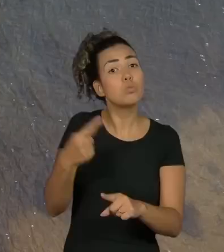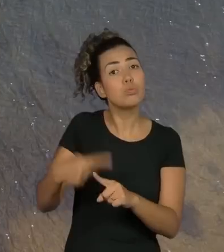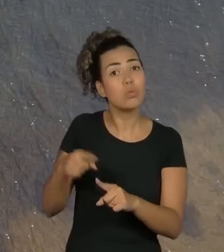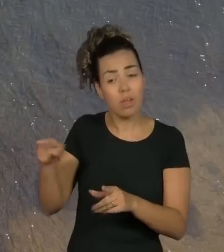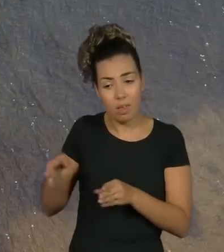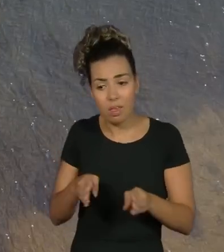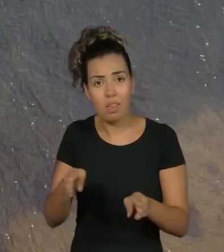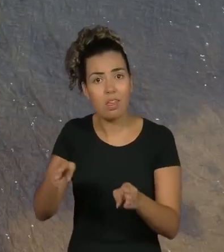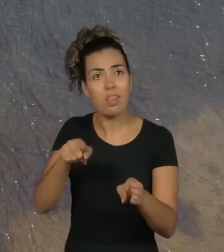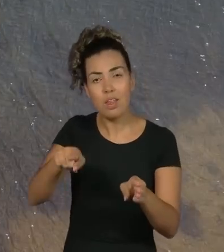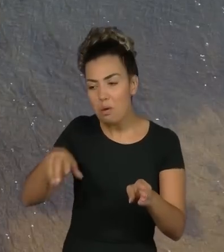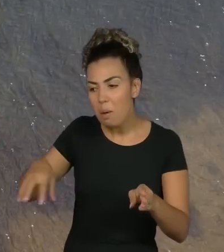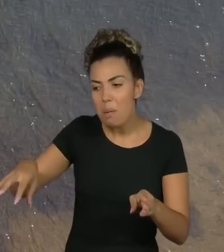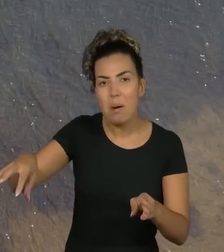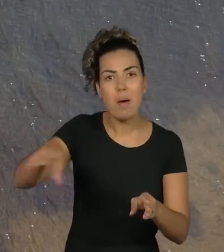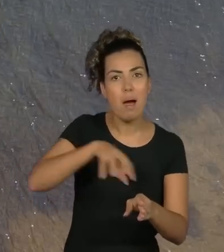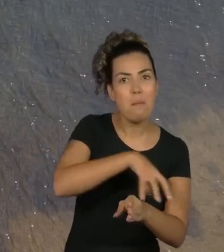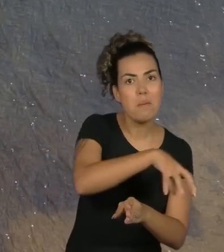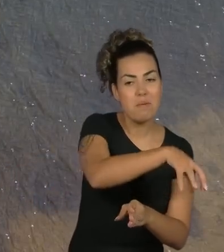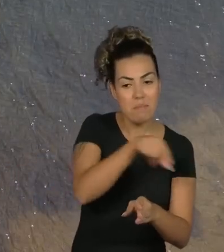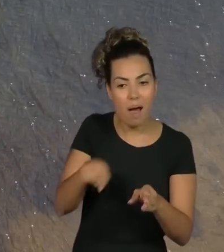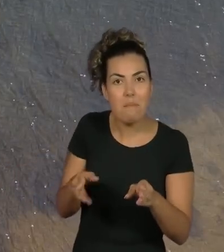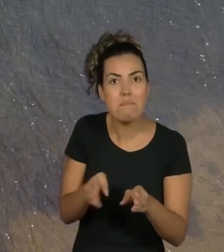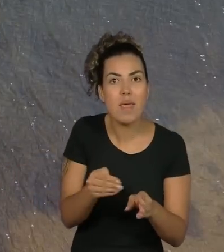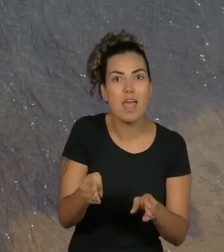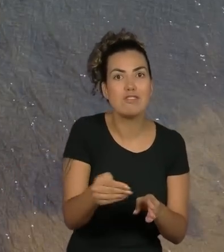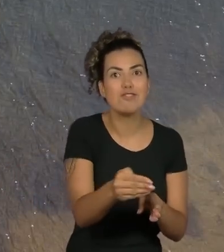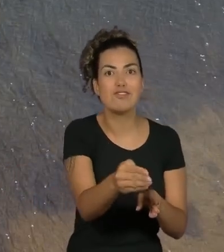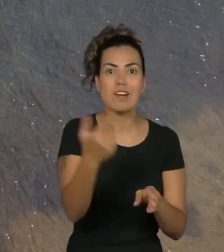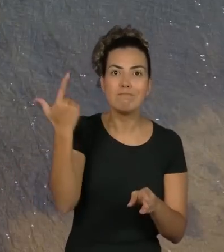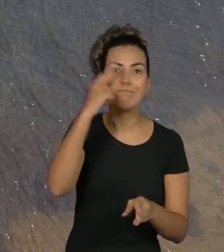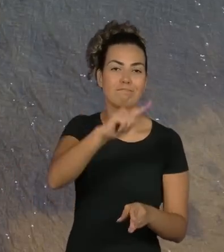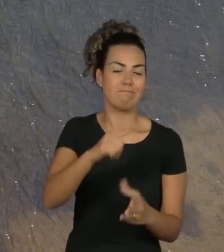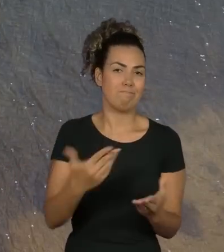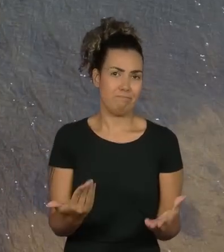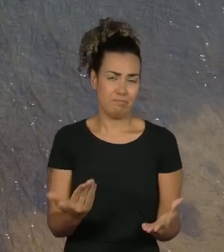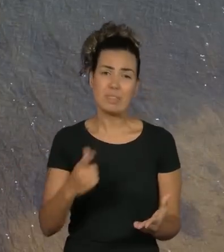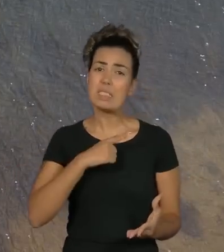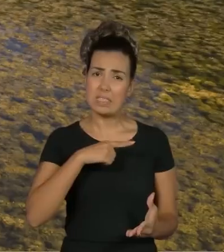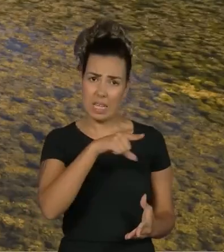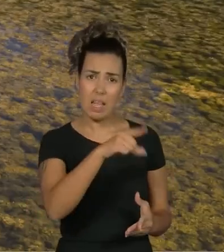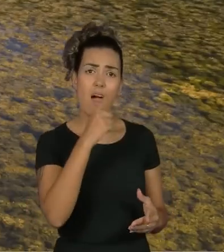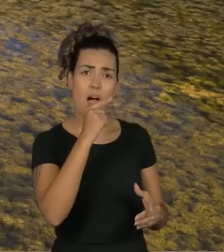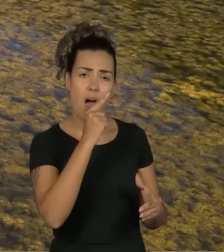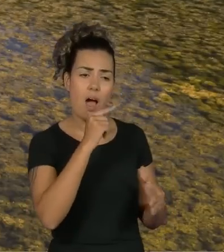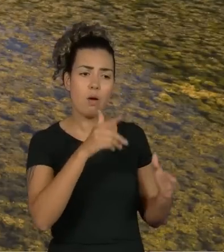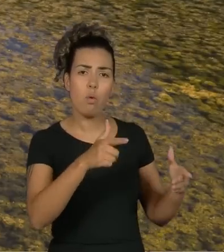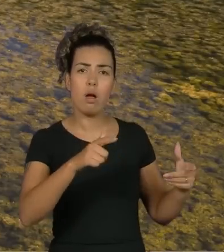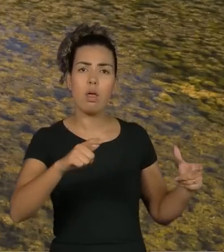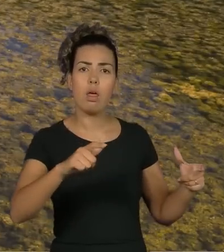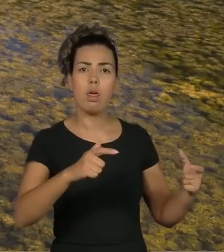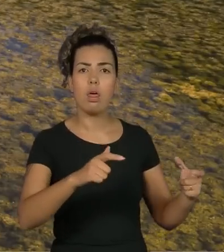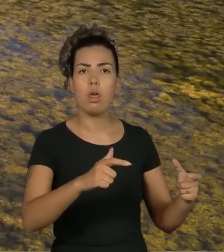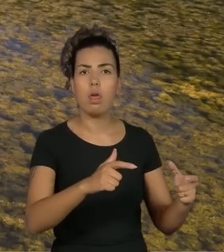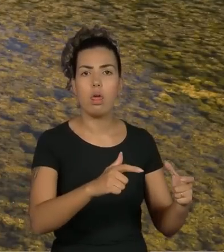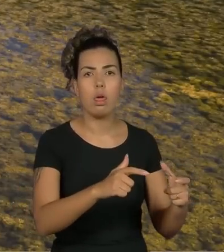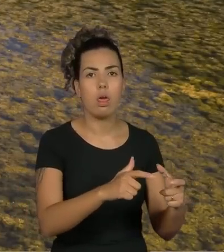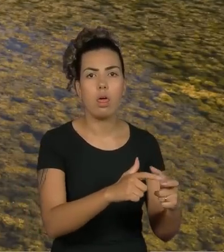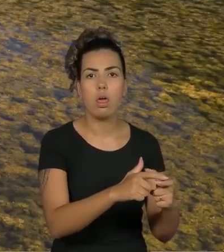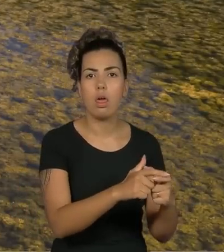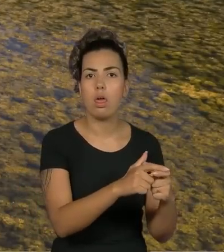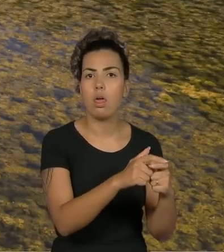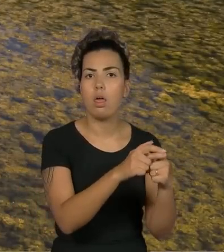de peixes sobrevivem. Tem inúmeras lagoas que já foram extintas, que foram soterradas